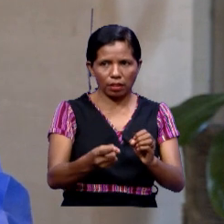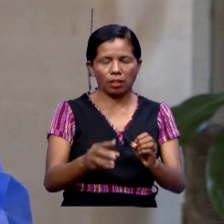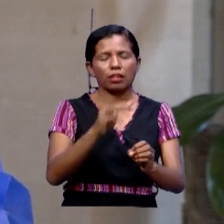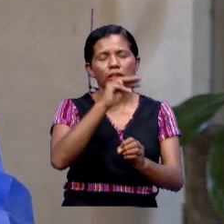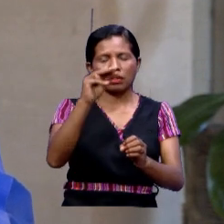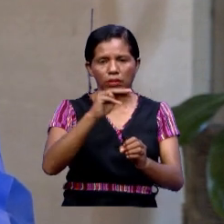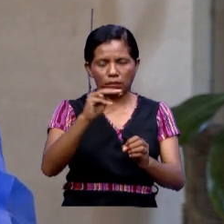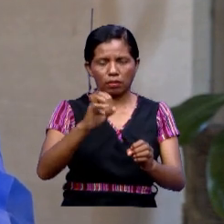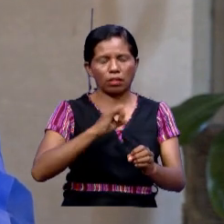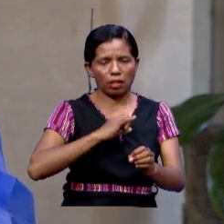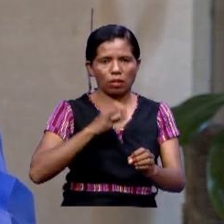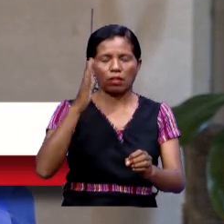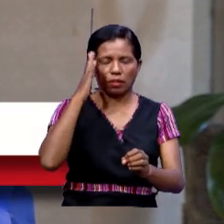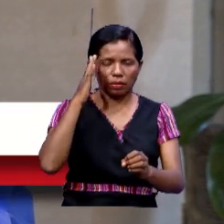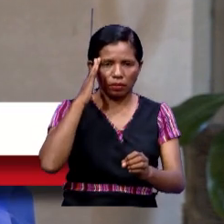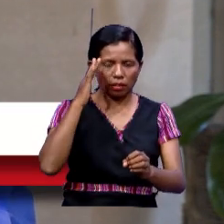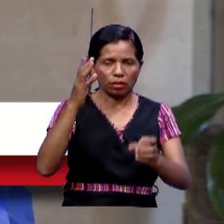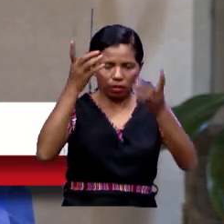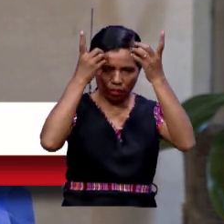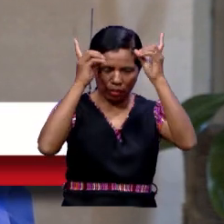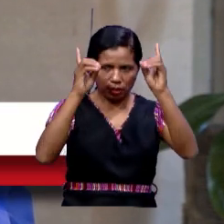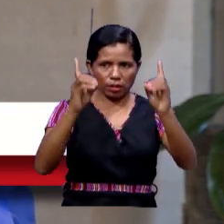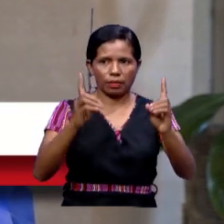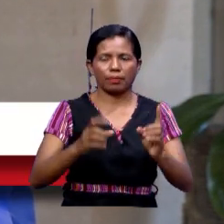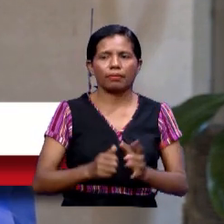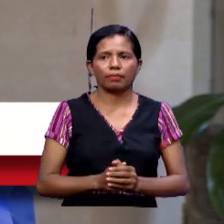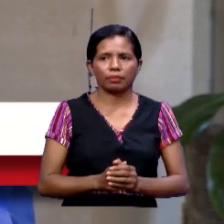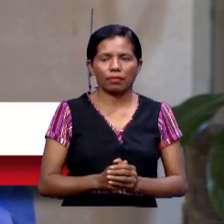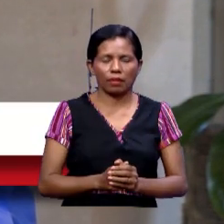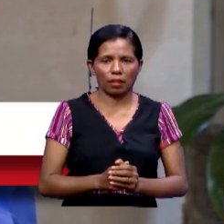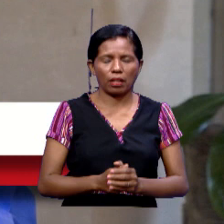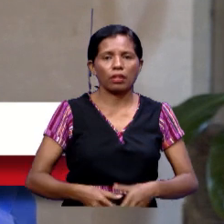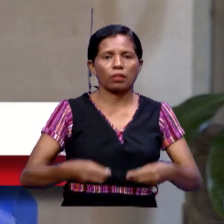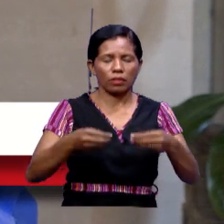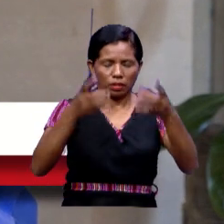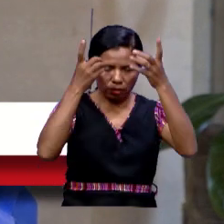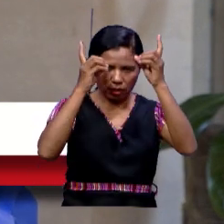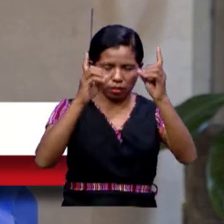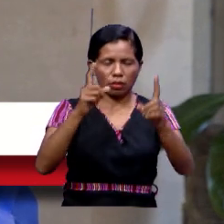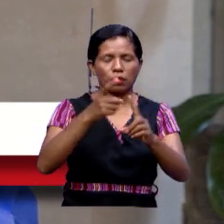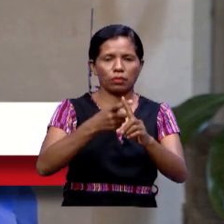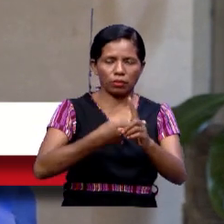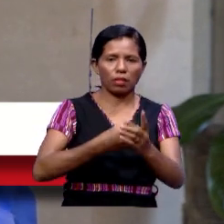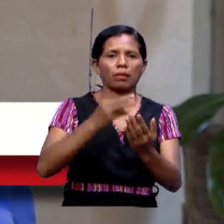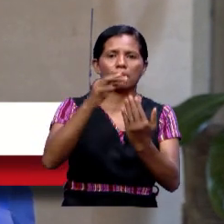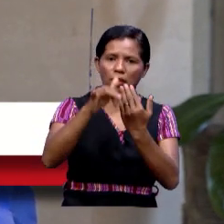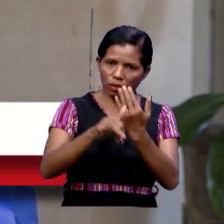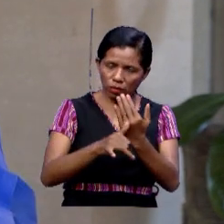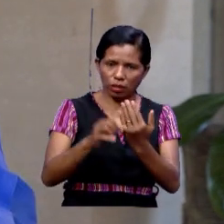segunda-feira, ao noite, sei decreta. Decreta da maio, ca junho, ca